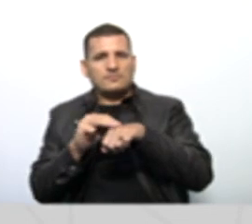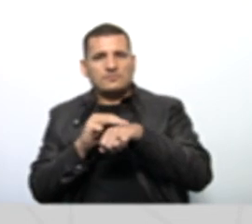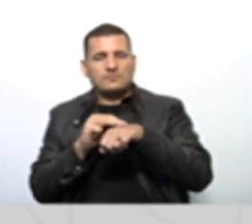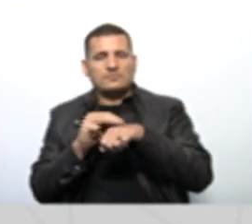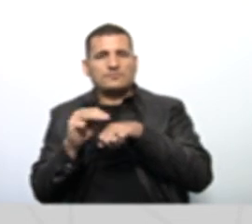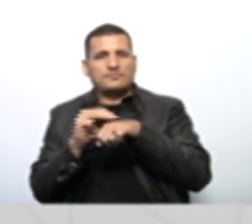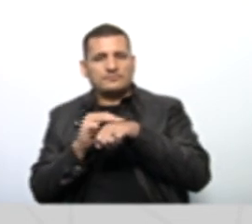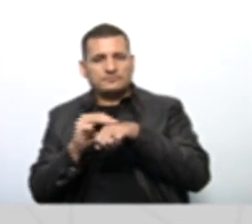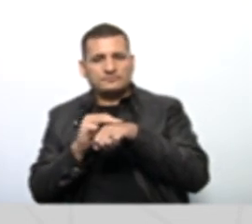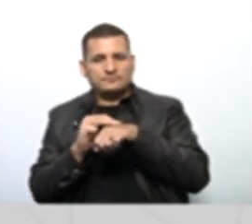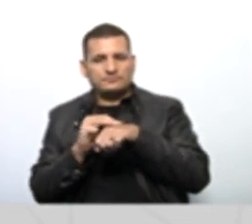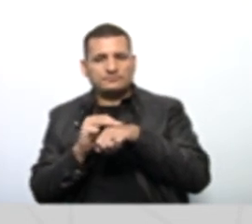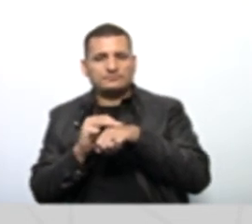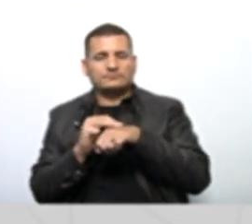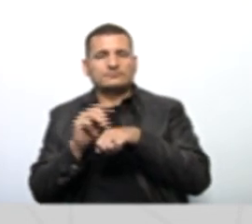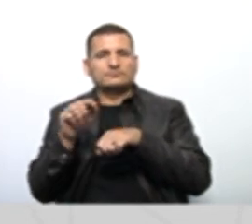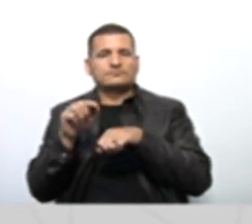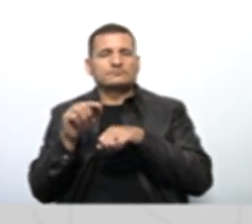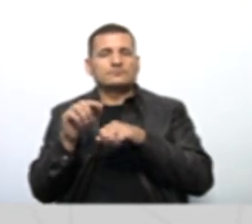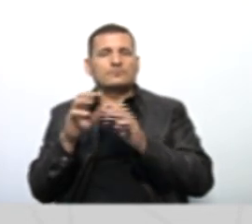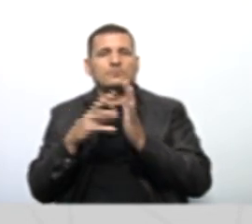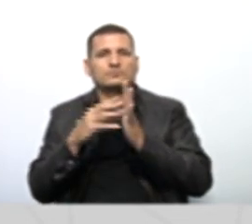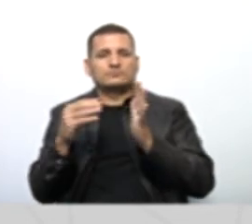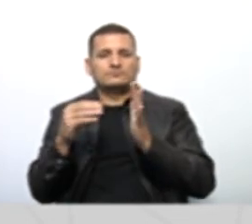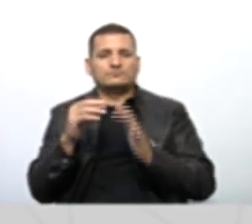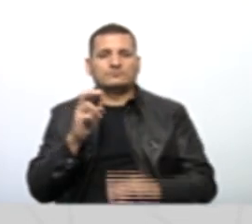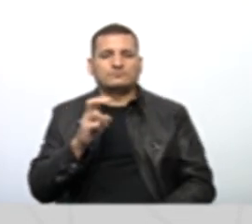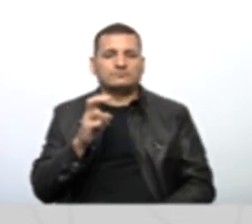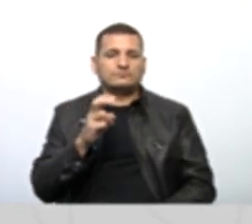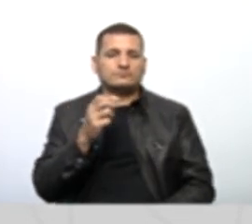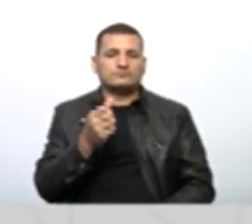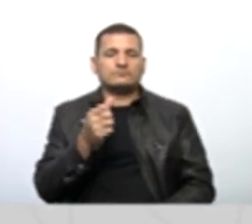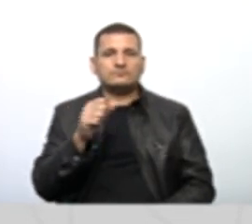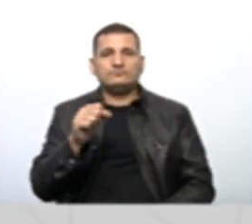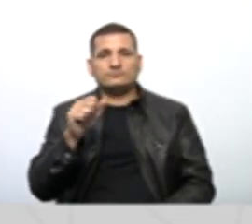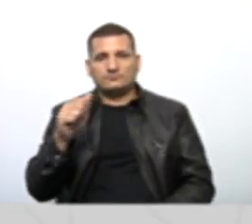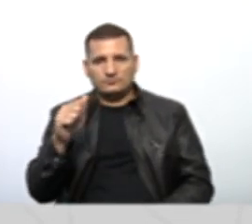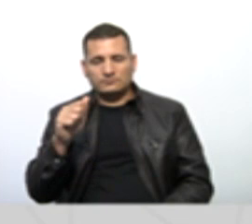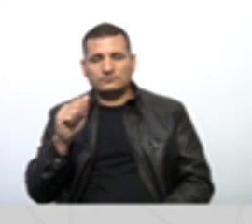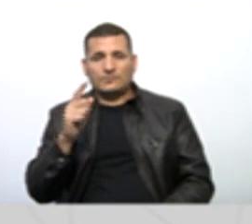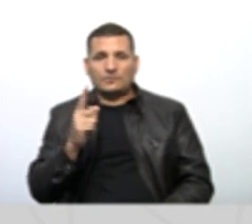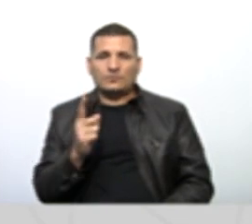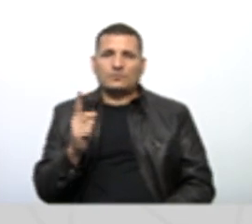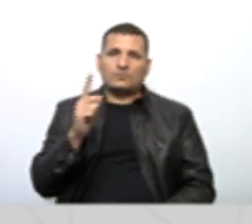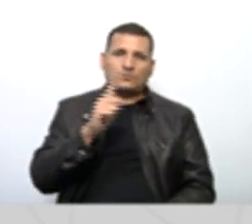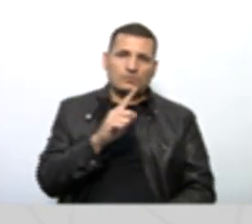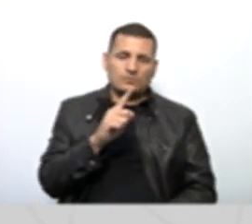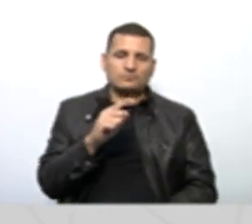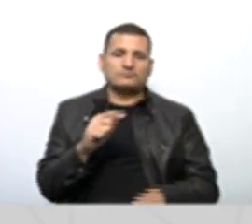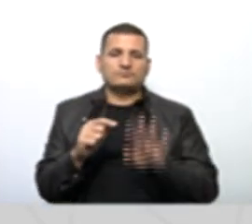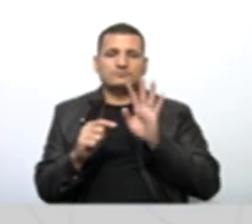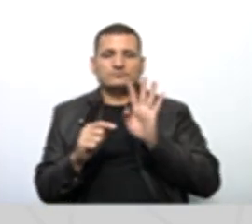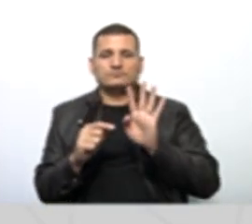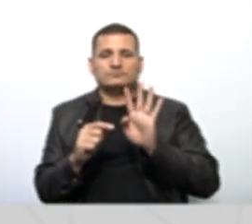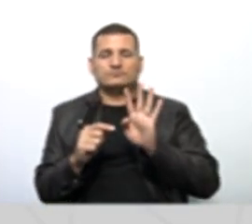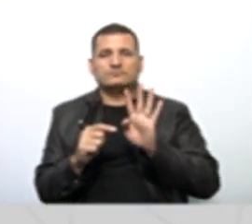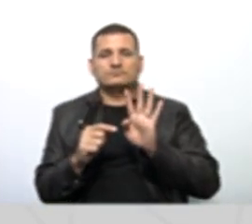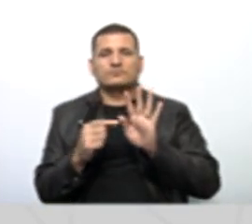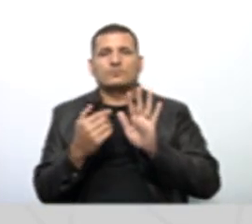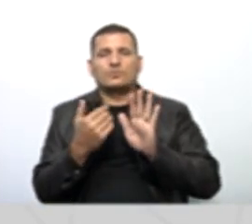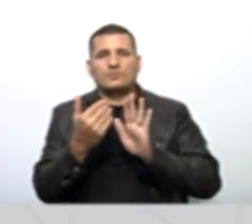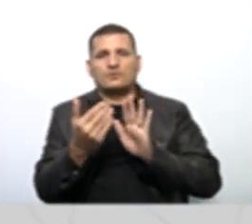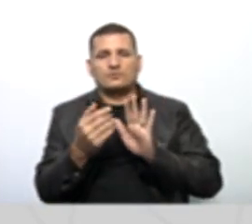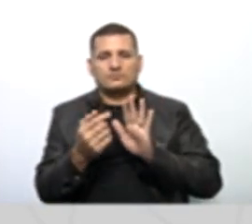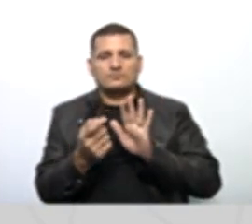pessoal é o padrão 568 aoki e os 568 b ele começa aqui ó